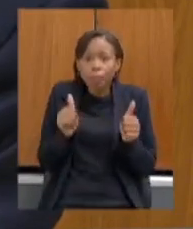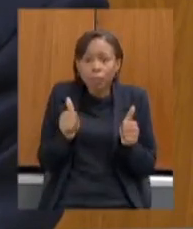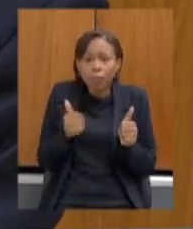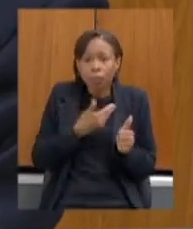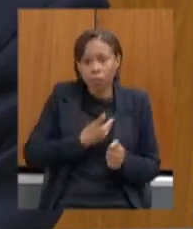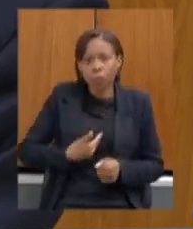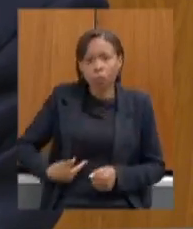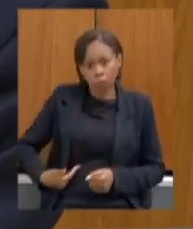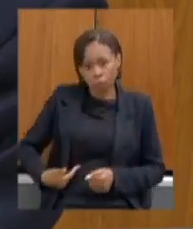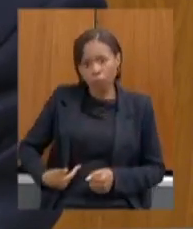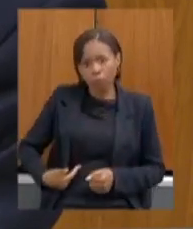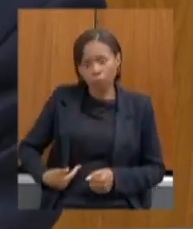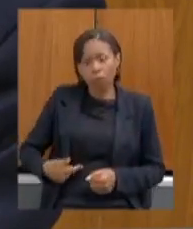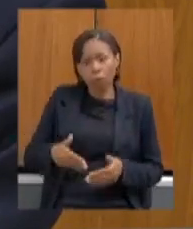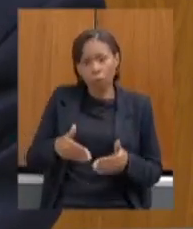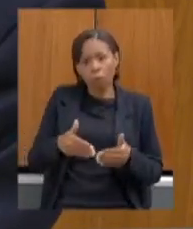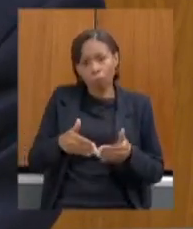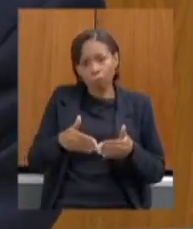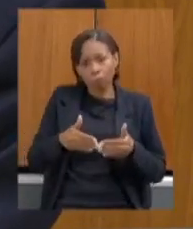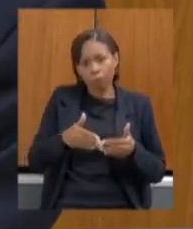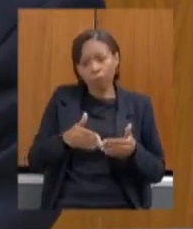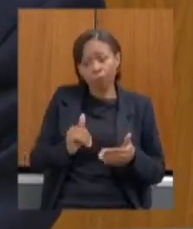governador para que o presidente,